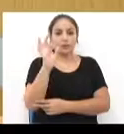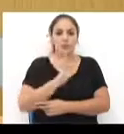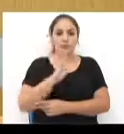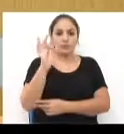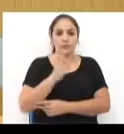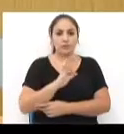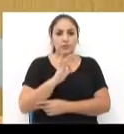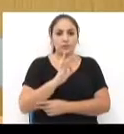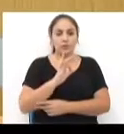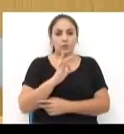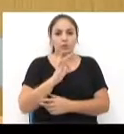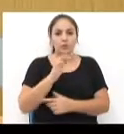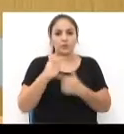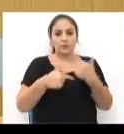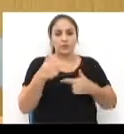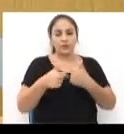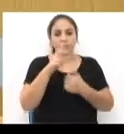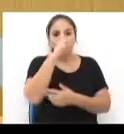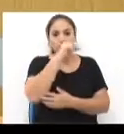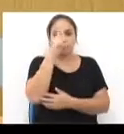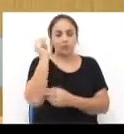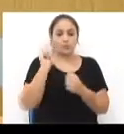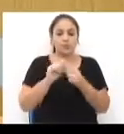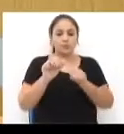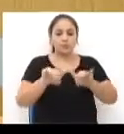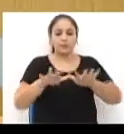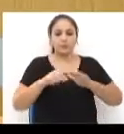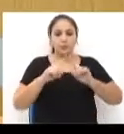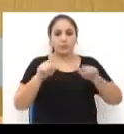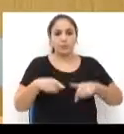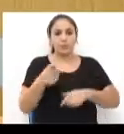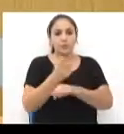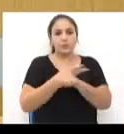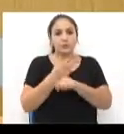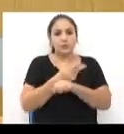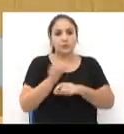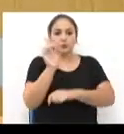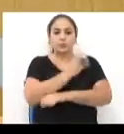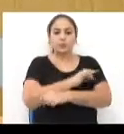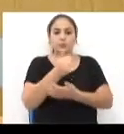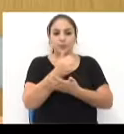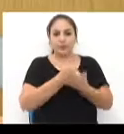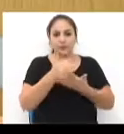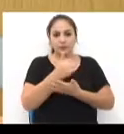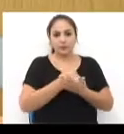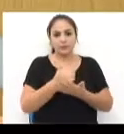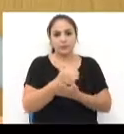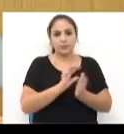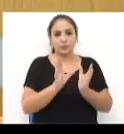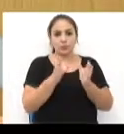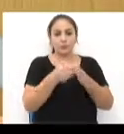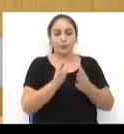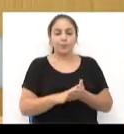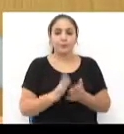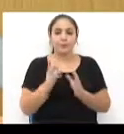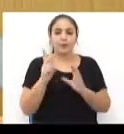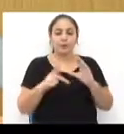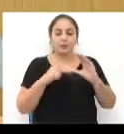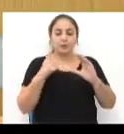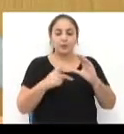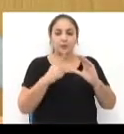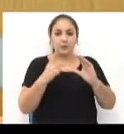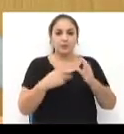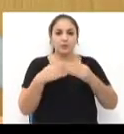Executivo, os servidores municipais realizaram um ato público em busca da database da categoria. Na Câmara de Vereadores,